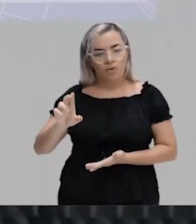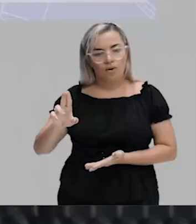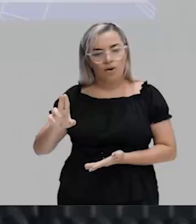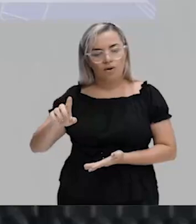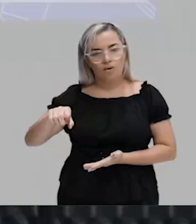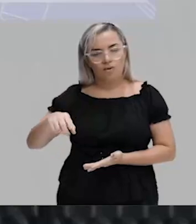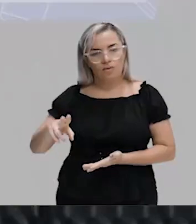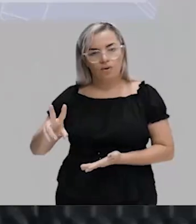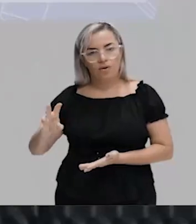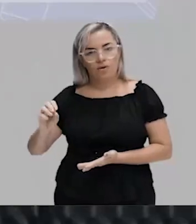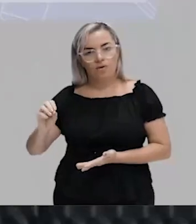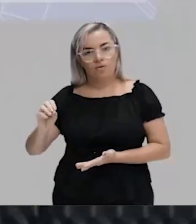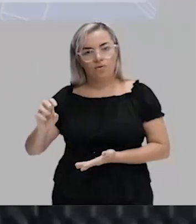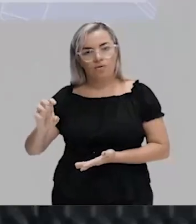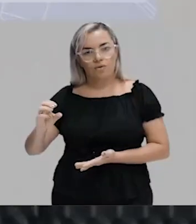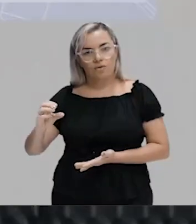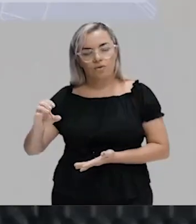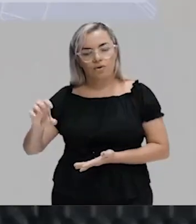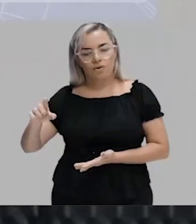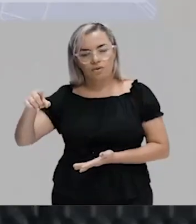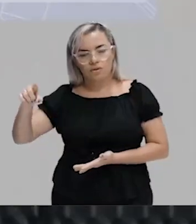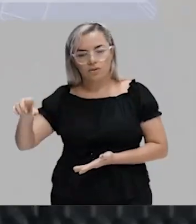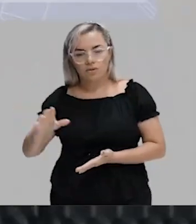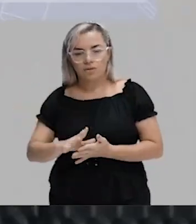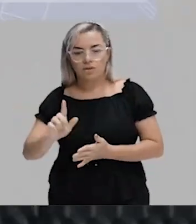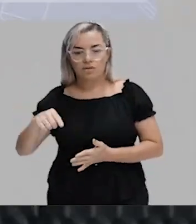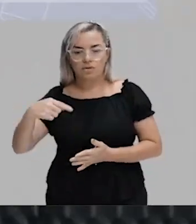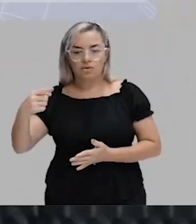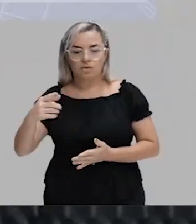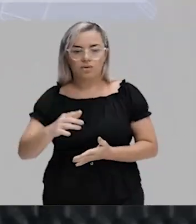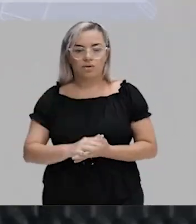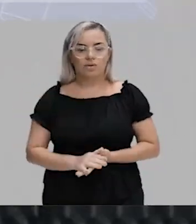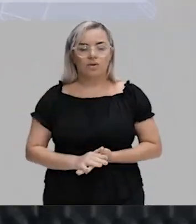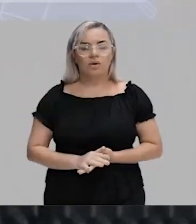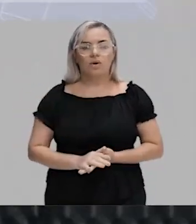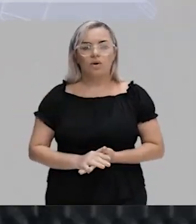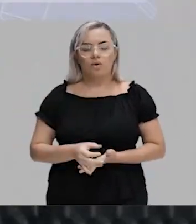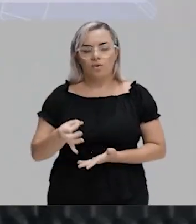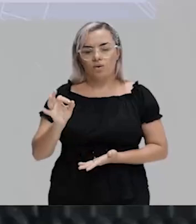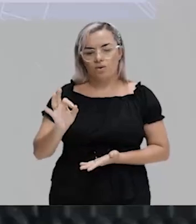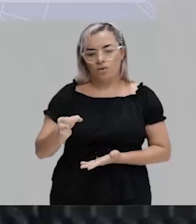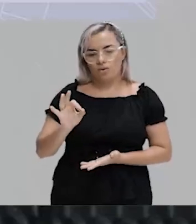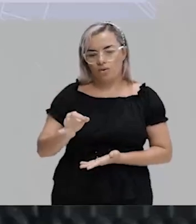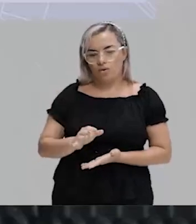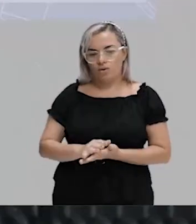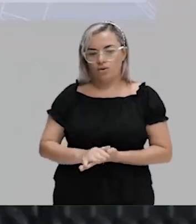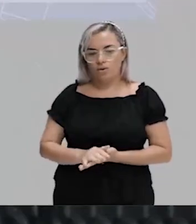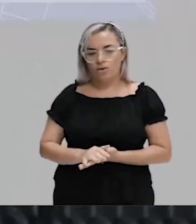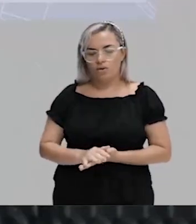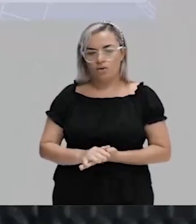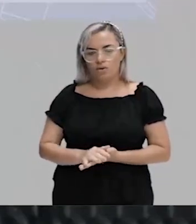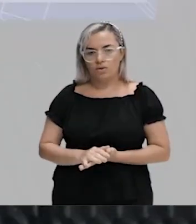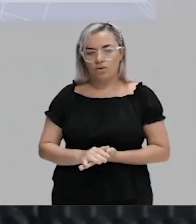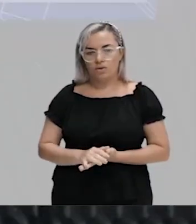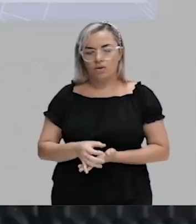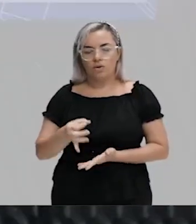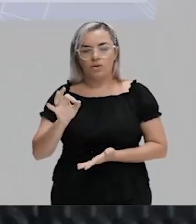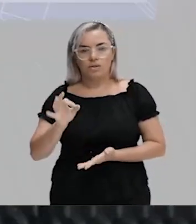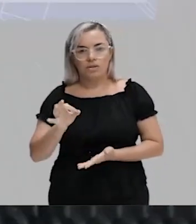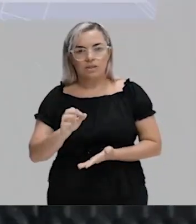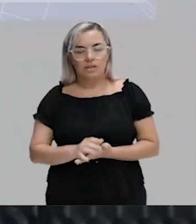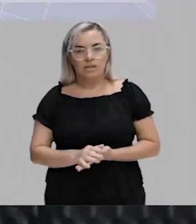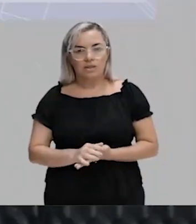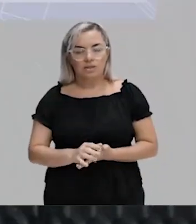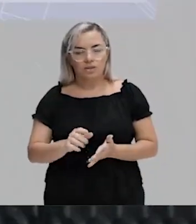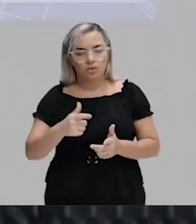oblíquos tônicos. Então, o mais adequado seria, a questão deve ser resolvida por mim e ti.